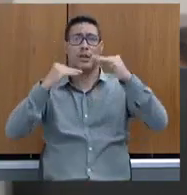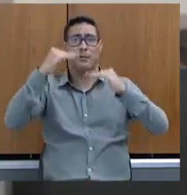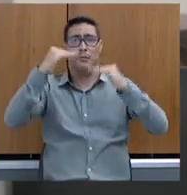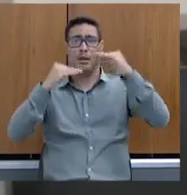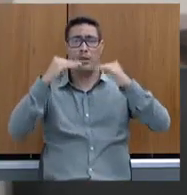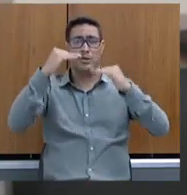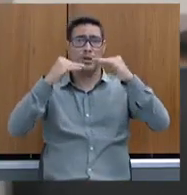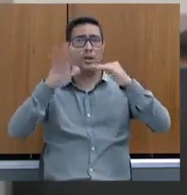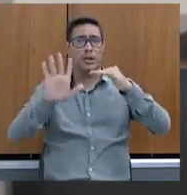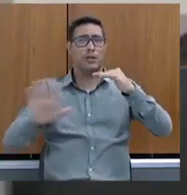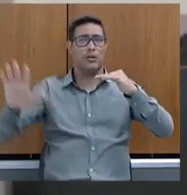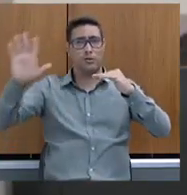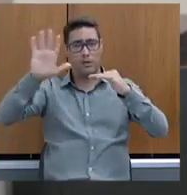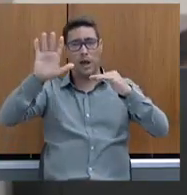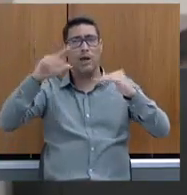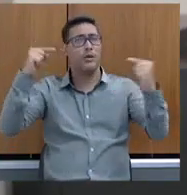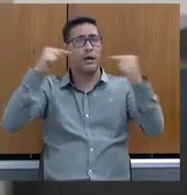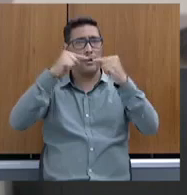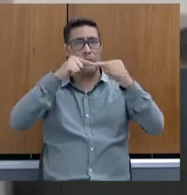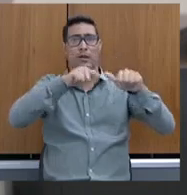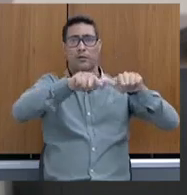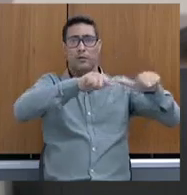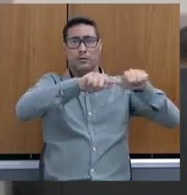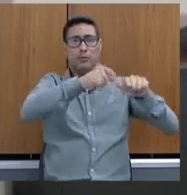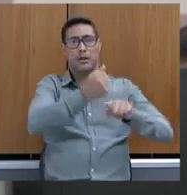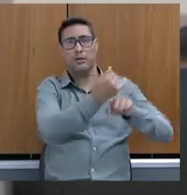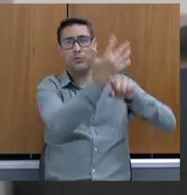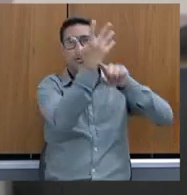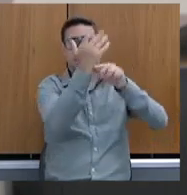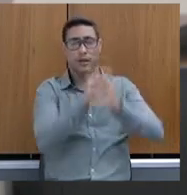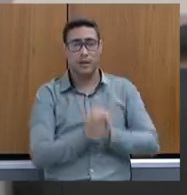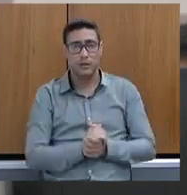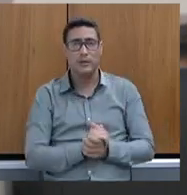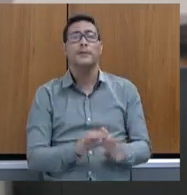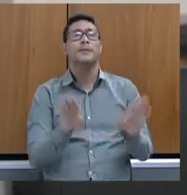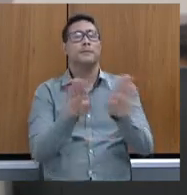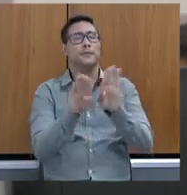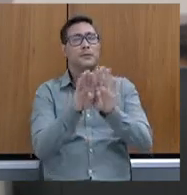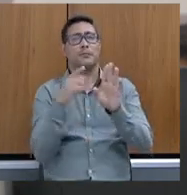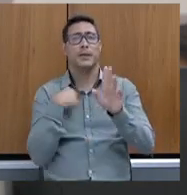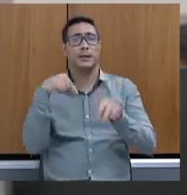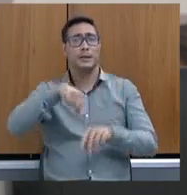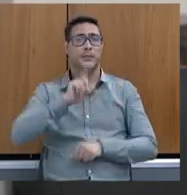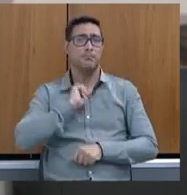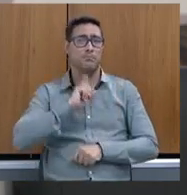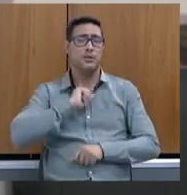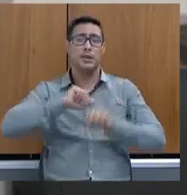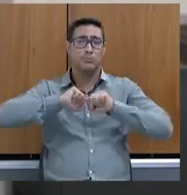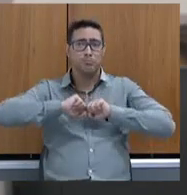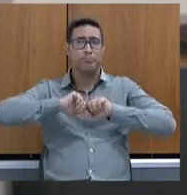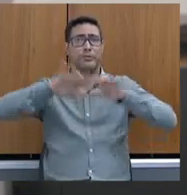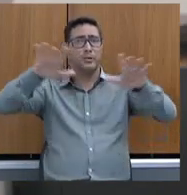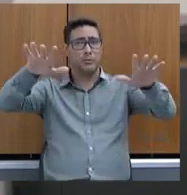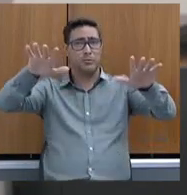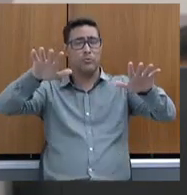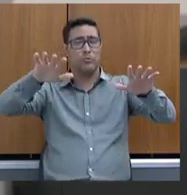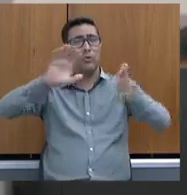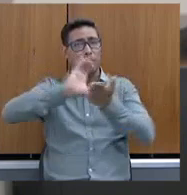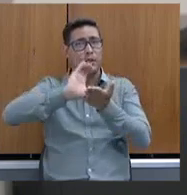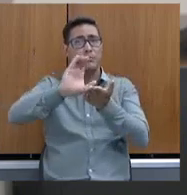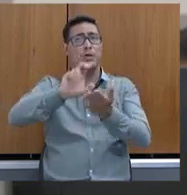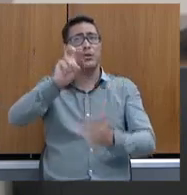com o número de emprego lançamento do edital de Promoção e revitalização e comercialização Minas para o mundo investimentos 5 milhões